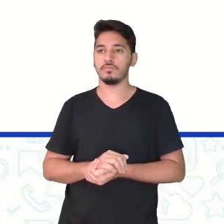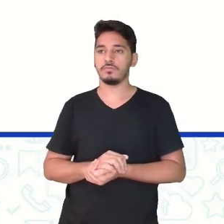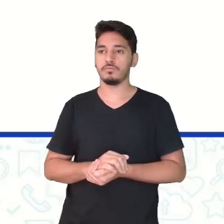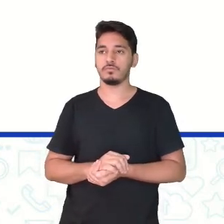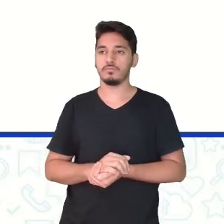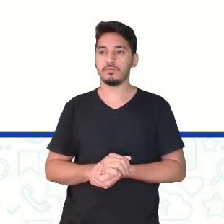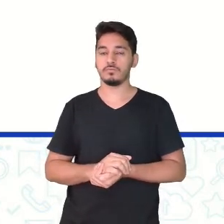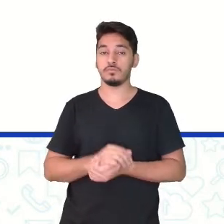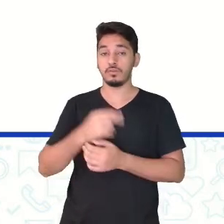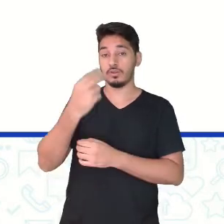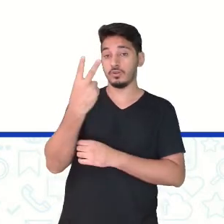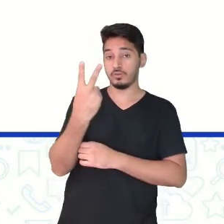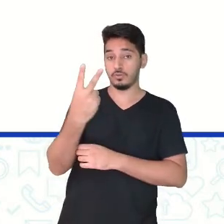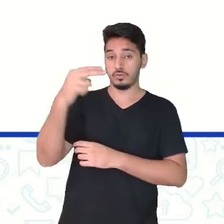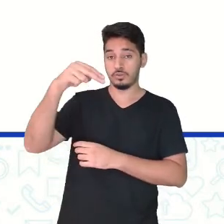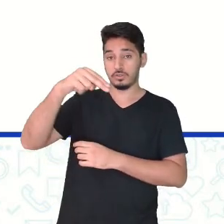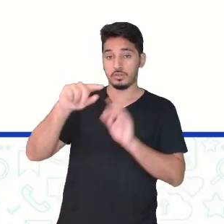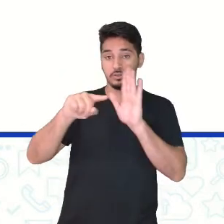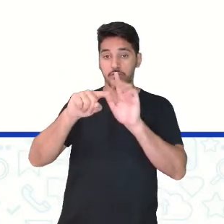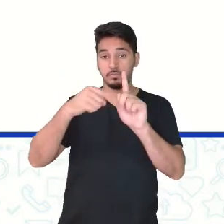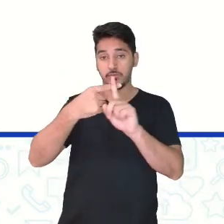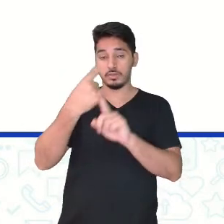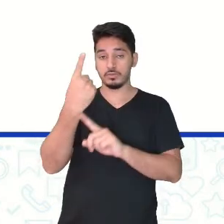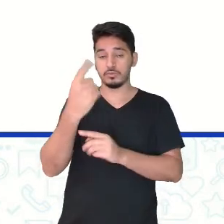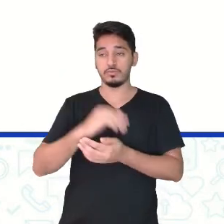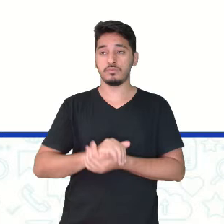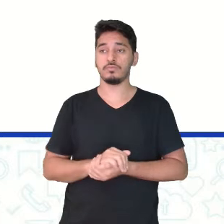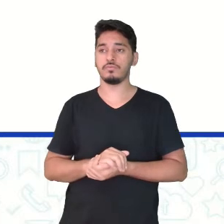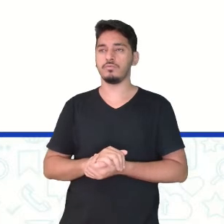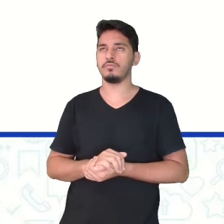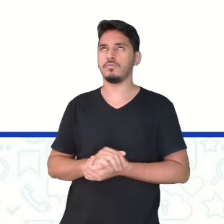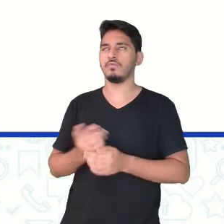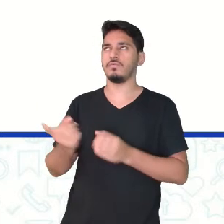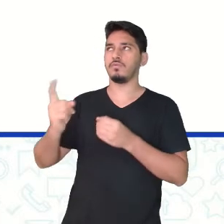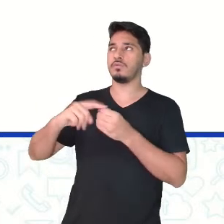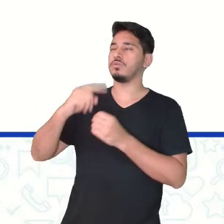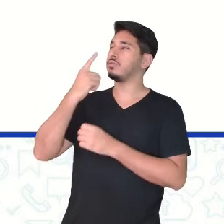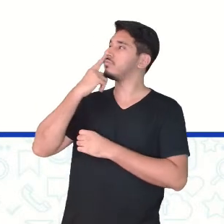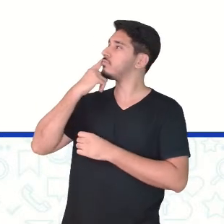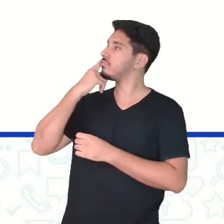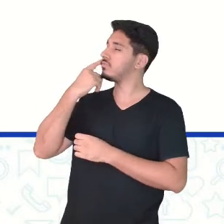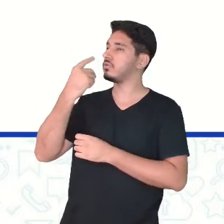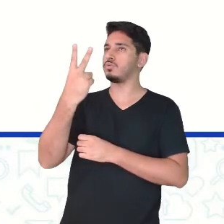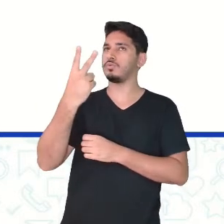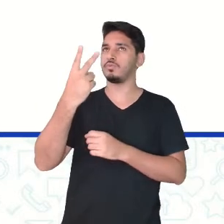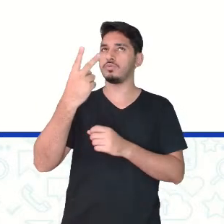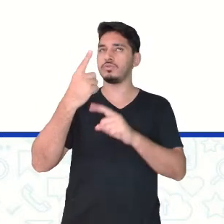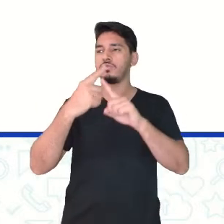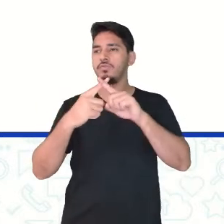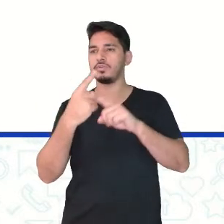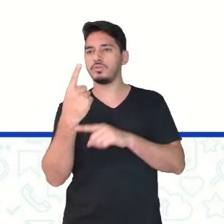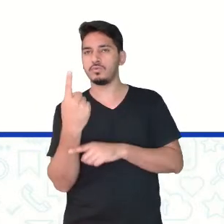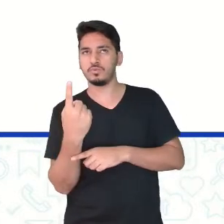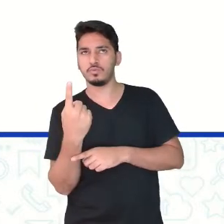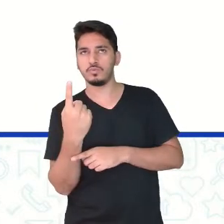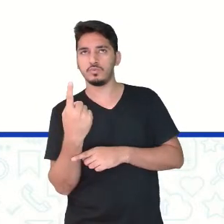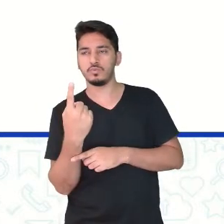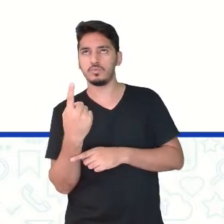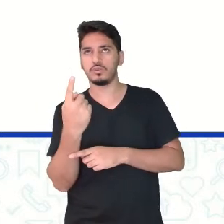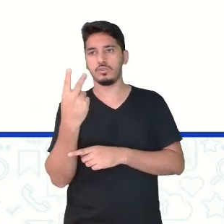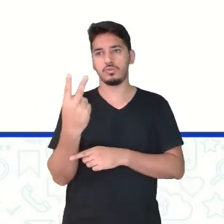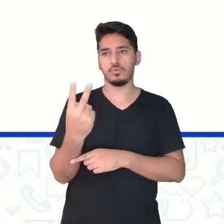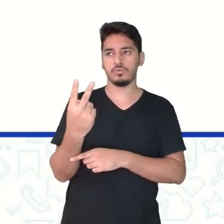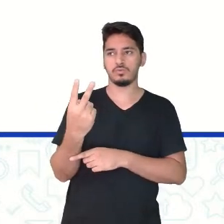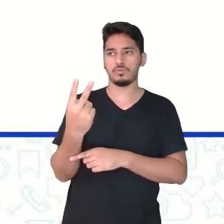C. 2n mais 1. 2n mais 1. Voltar aqui na tela, ó. 2 vezes a figura 1,